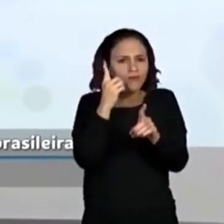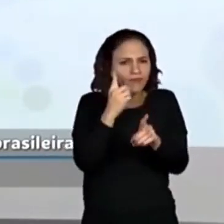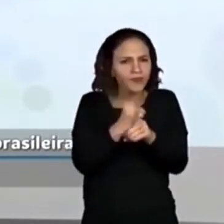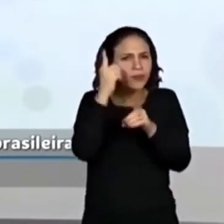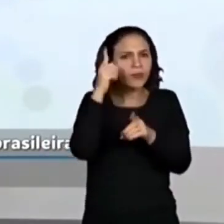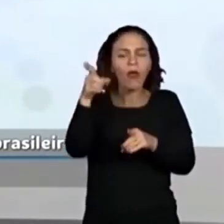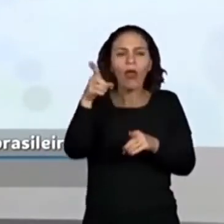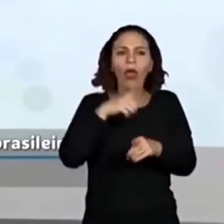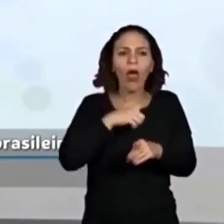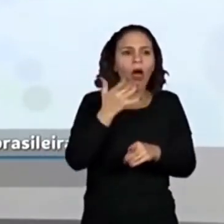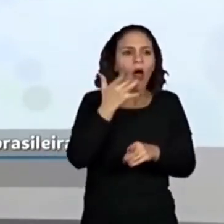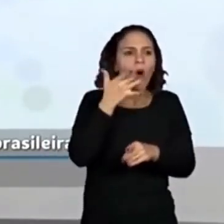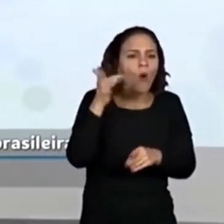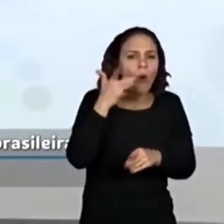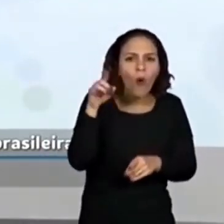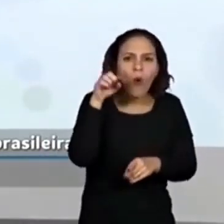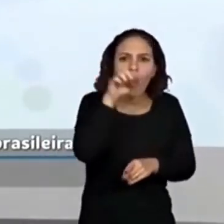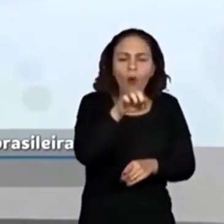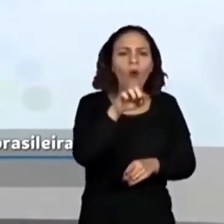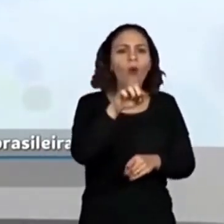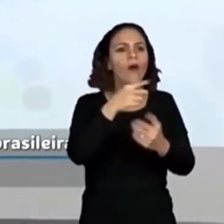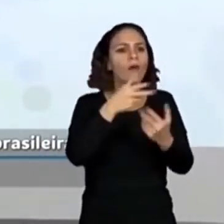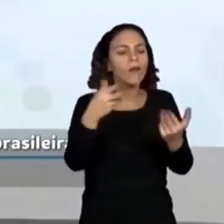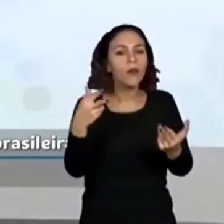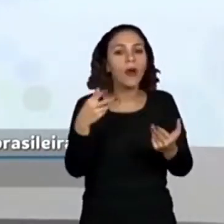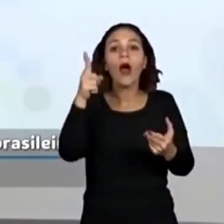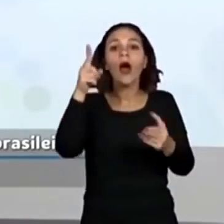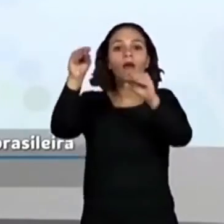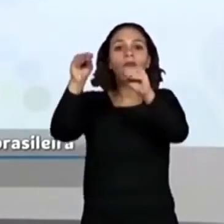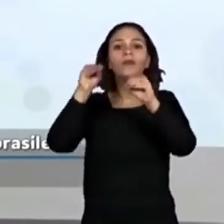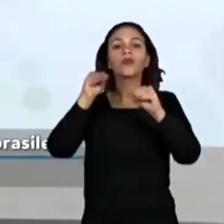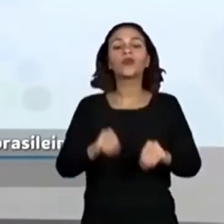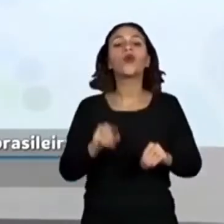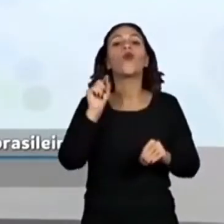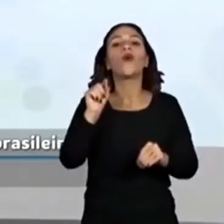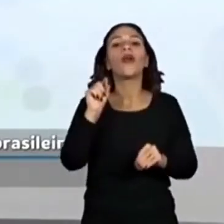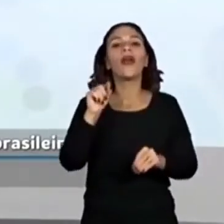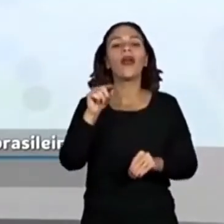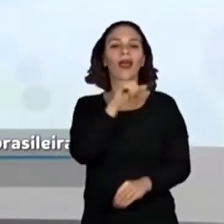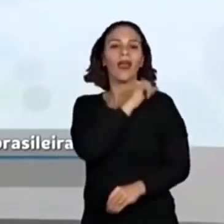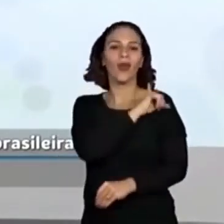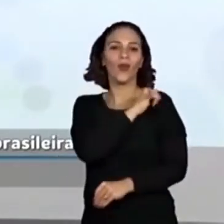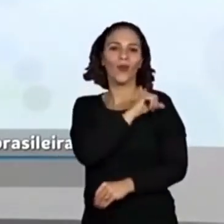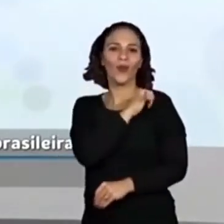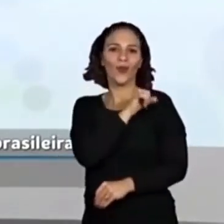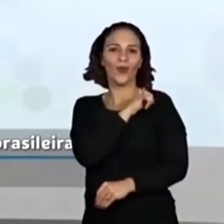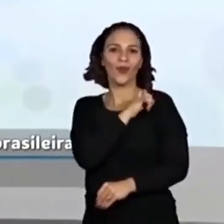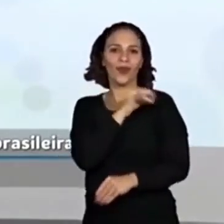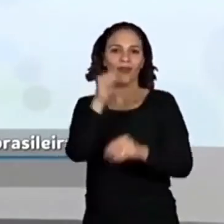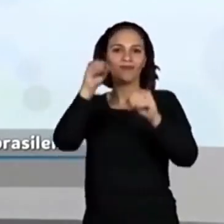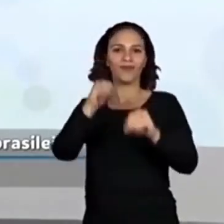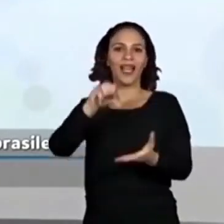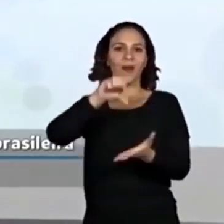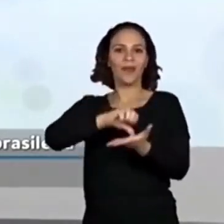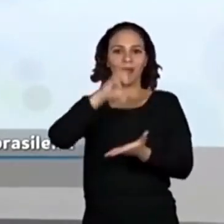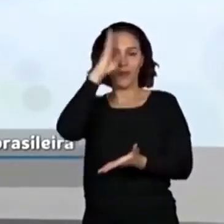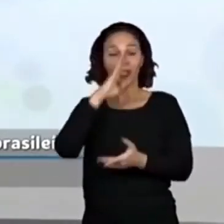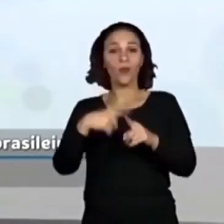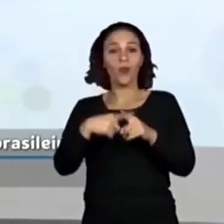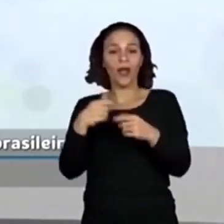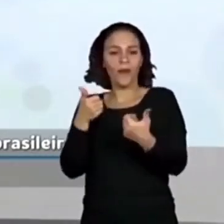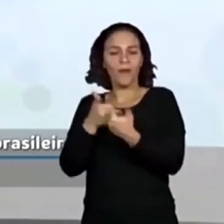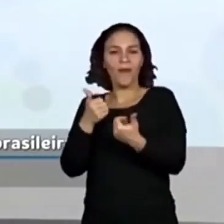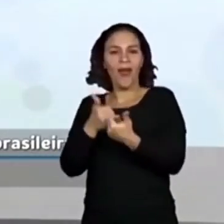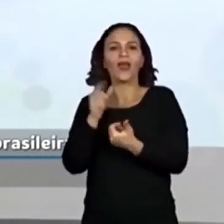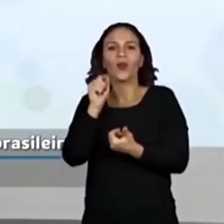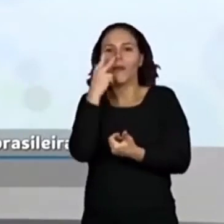Minas Gerais, a capital passou para o Rio de Janeiro, para ficar mais próximo de onde saía mais dinheiro e ter, talvez,